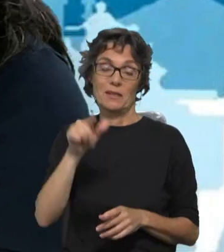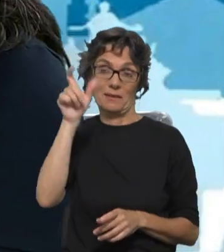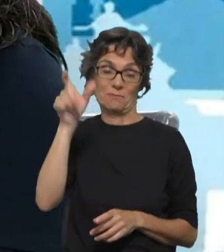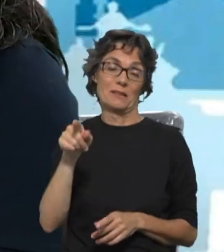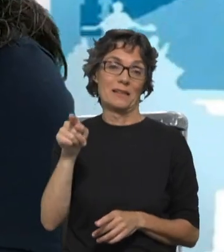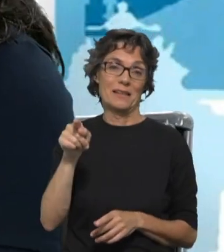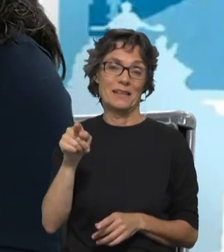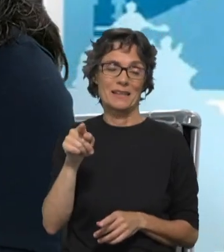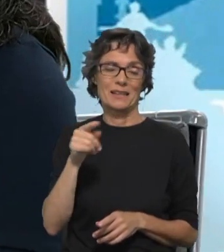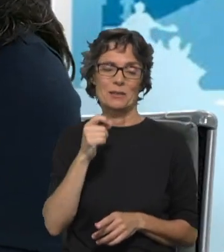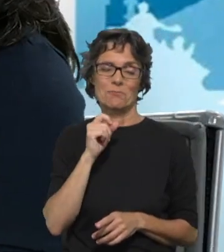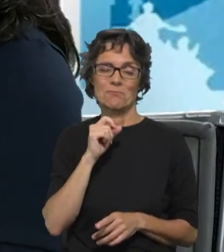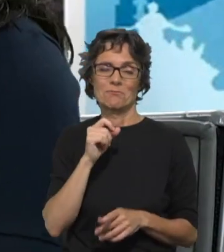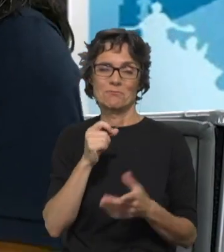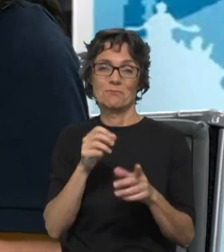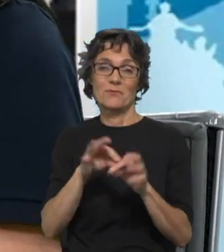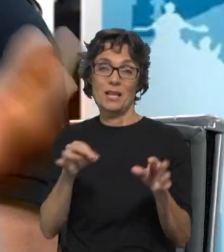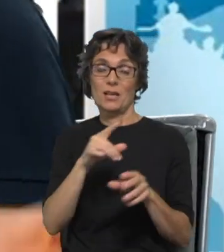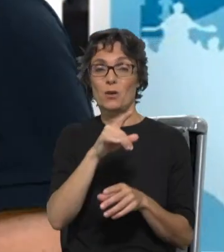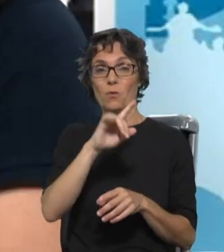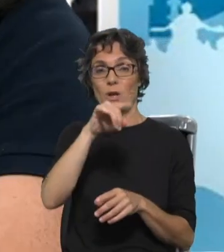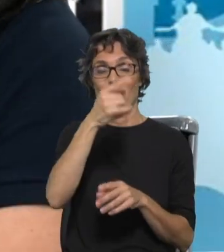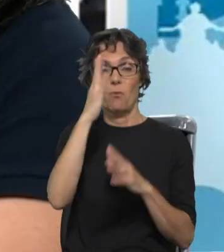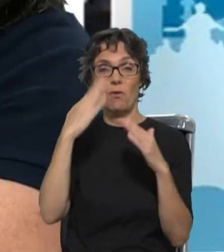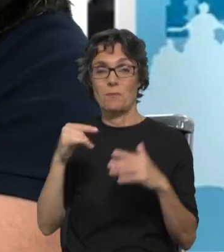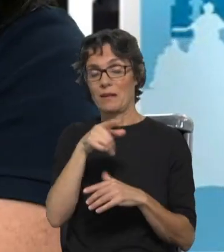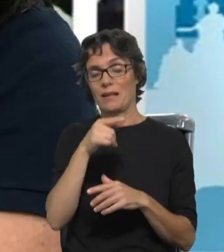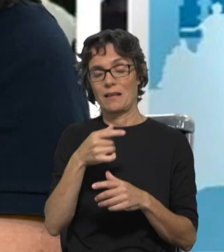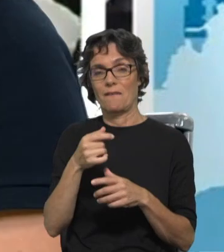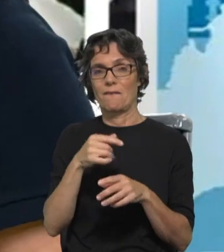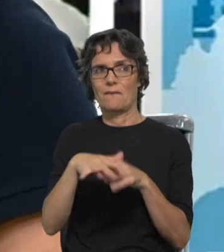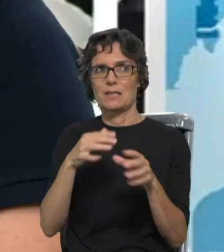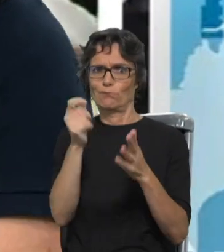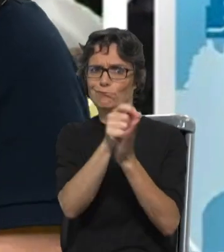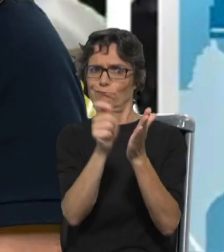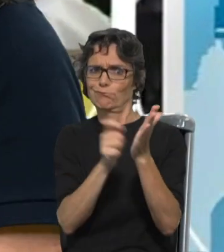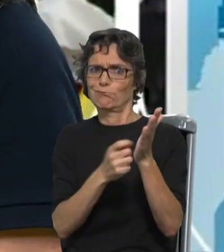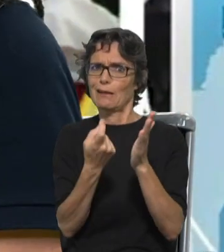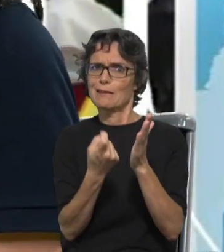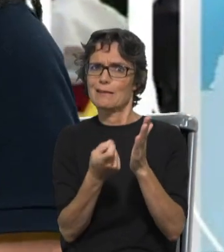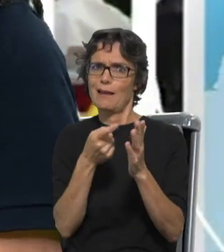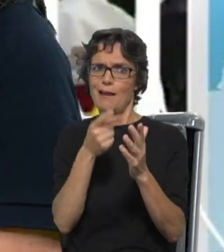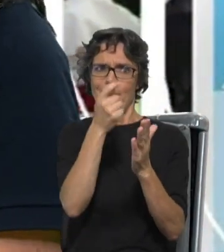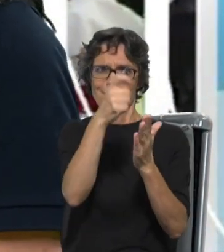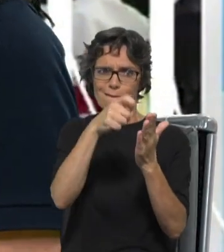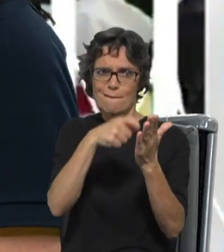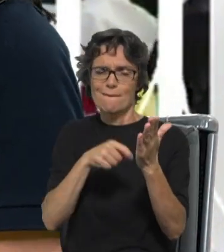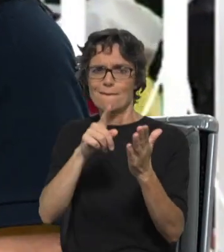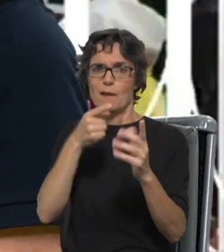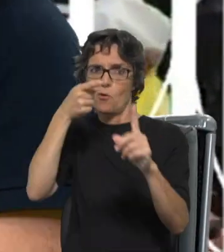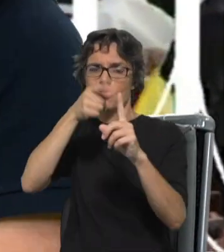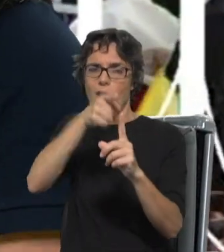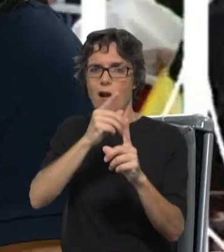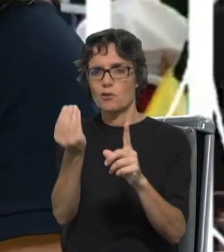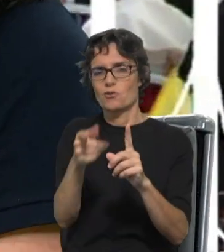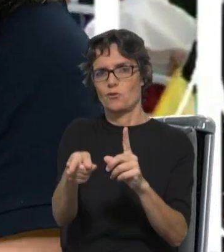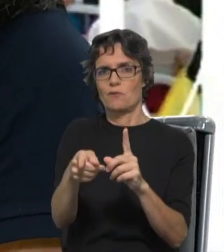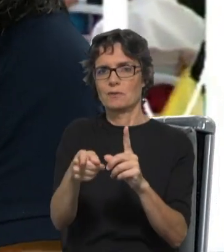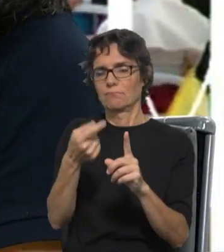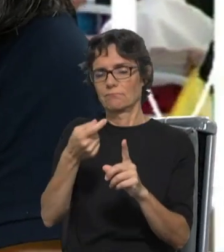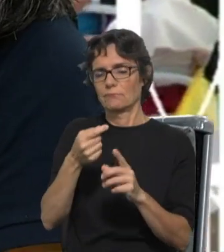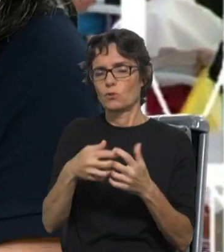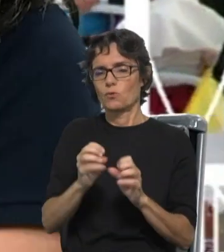Margarida e com outras irmãs. Ok, nós precisamos de fazer isto e isto e isto, porque o nosso objetivo é de facto atingir a juventude. E isso eu não tenho